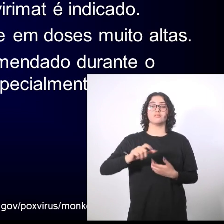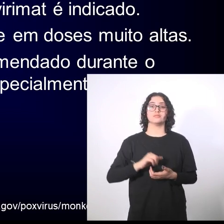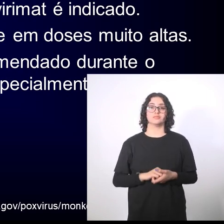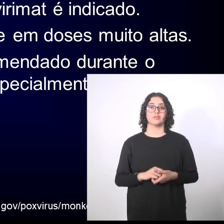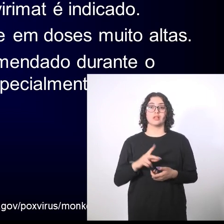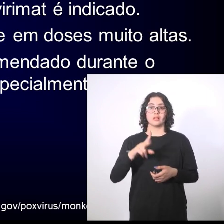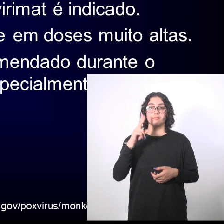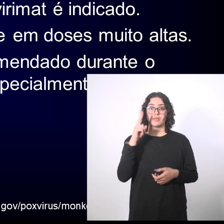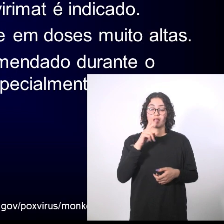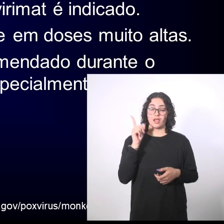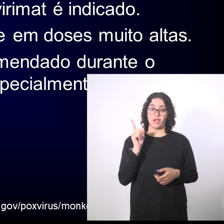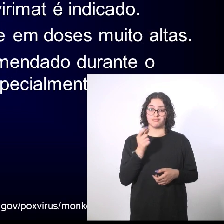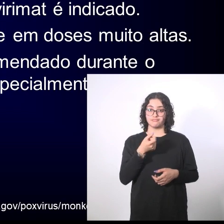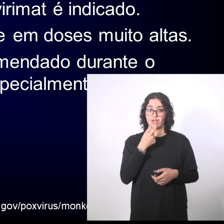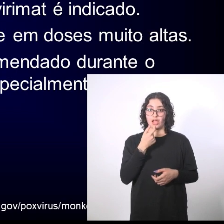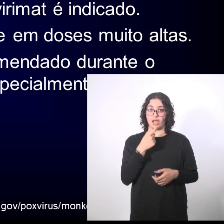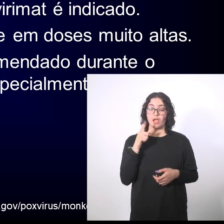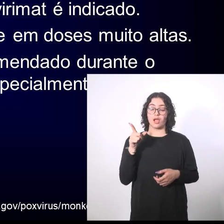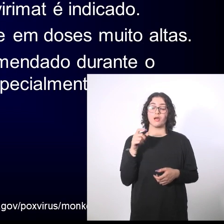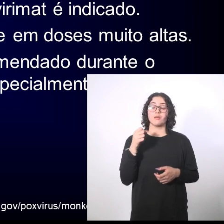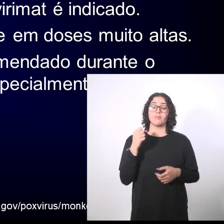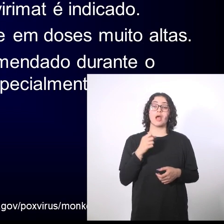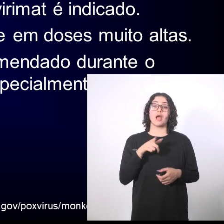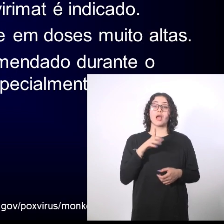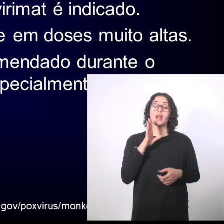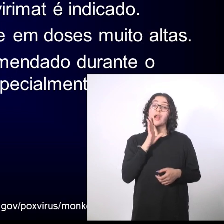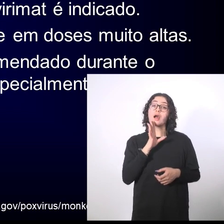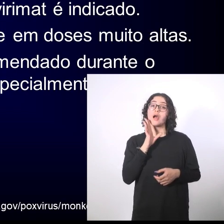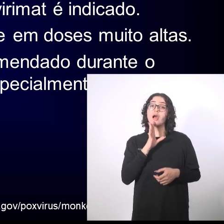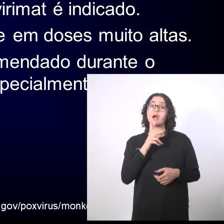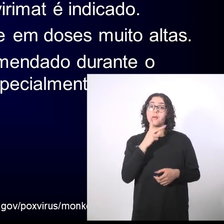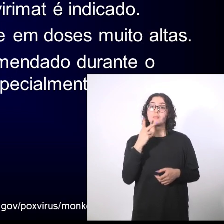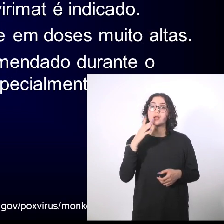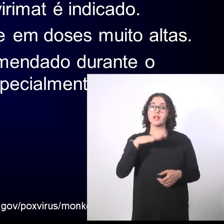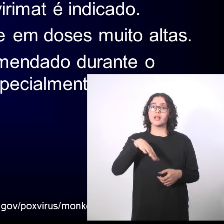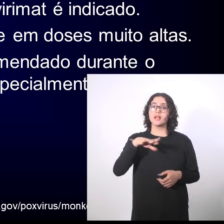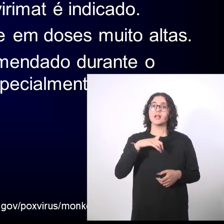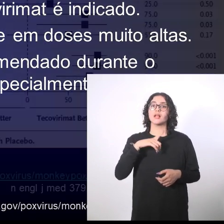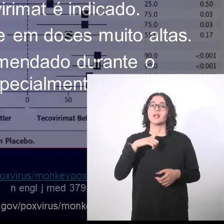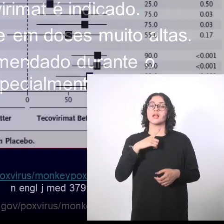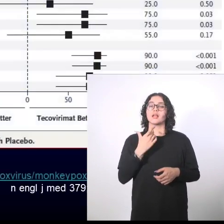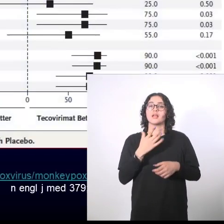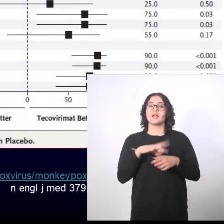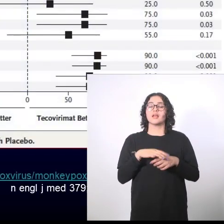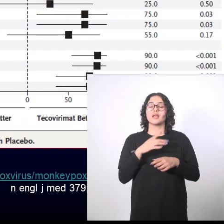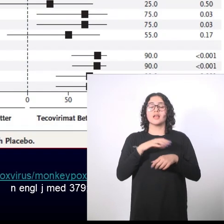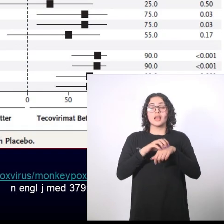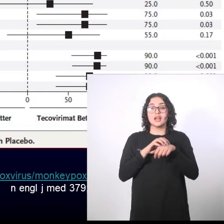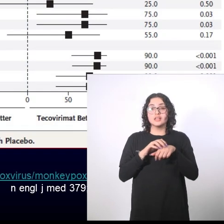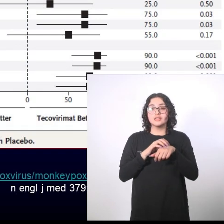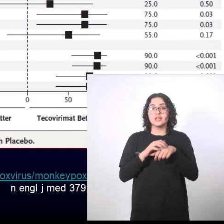que a droga endovenosa ela vai se tornar interessante principalmente para os lactentes. Né? Próximo.